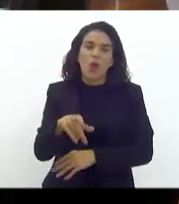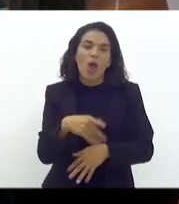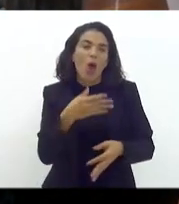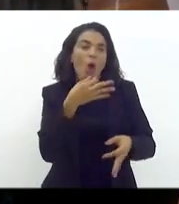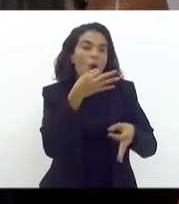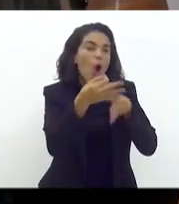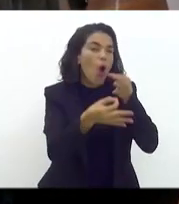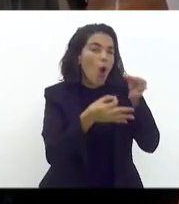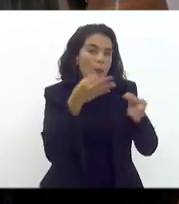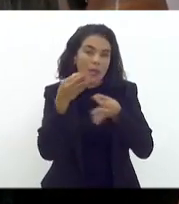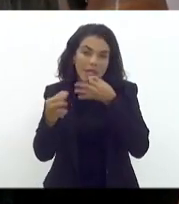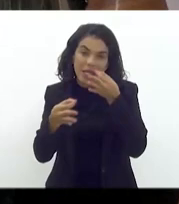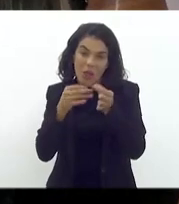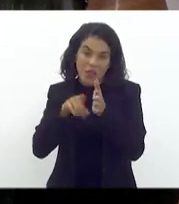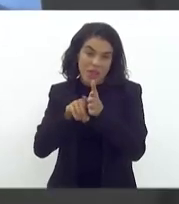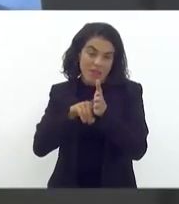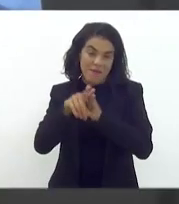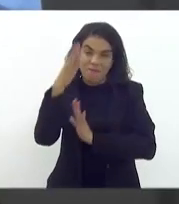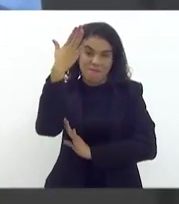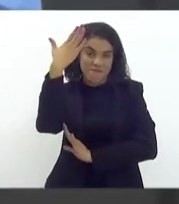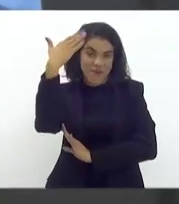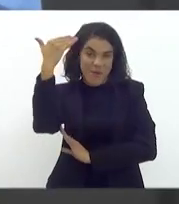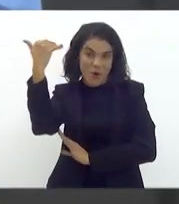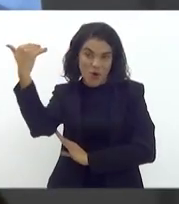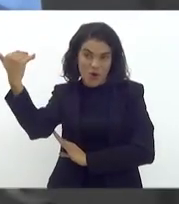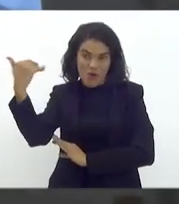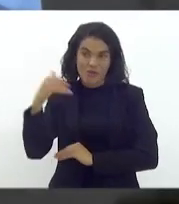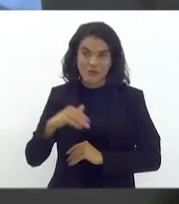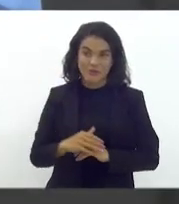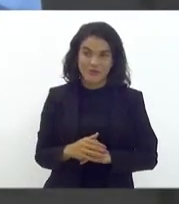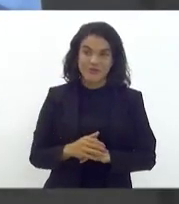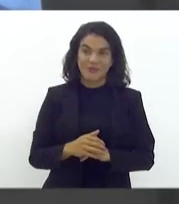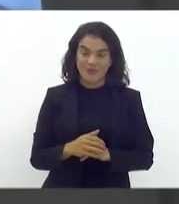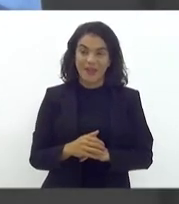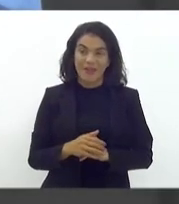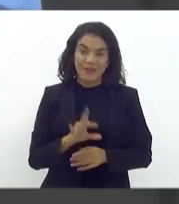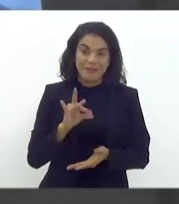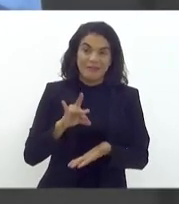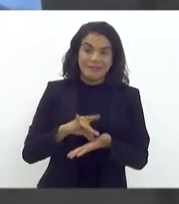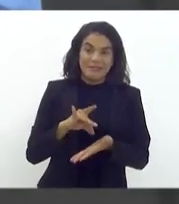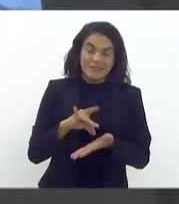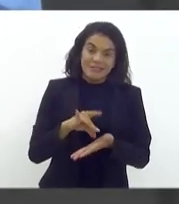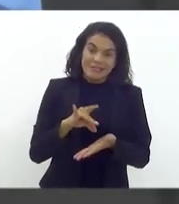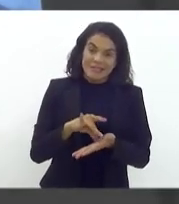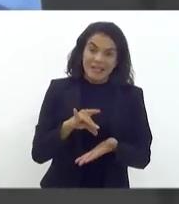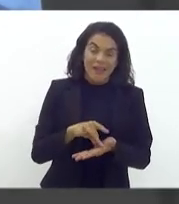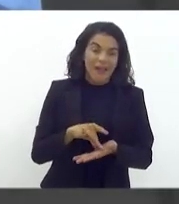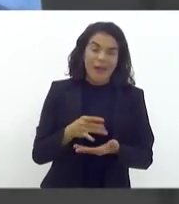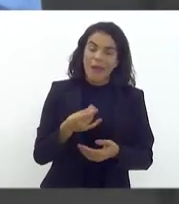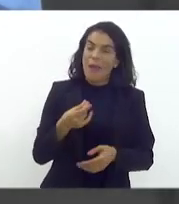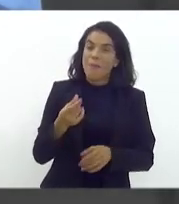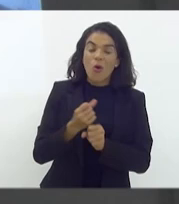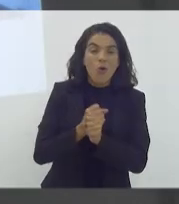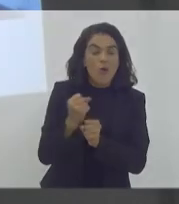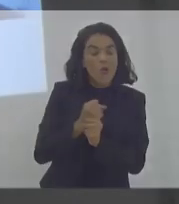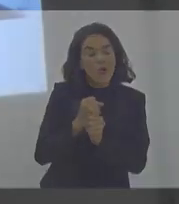dessas pesquisadores famososérmicos tá é realmente longas